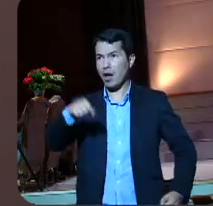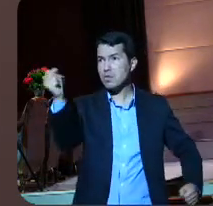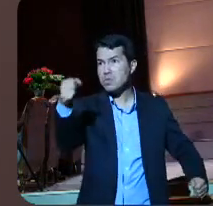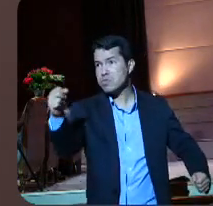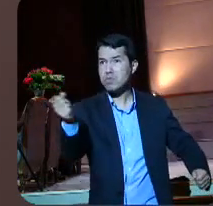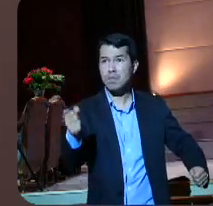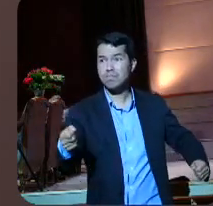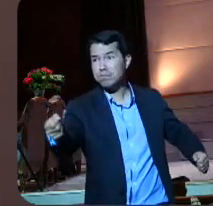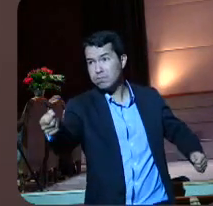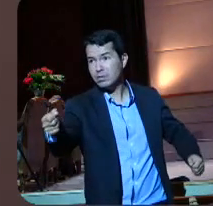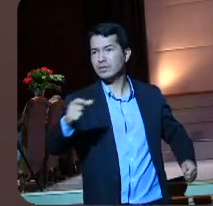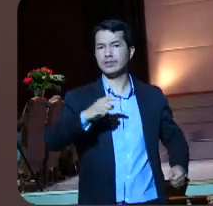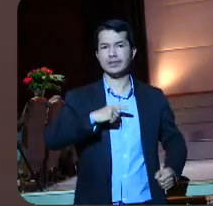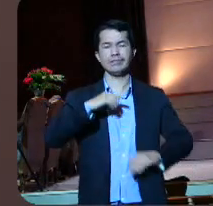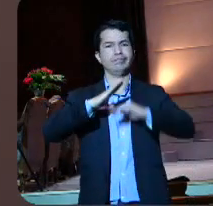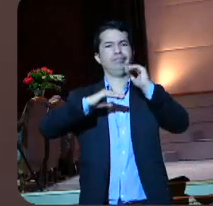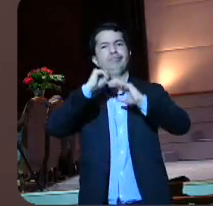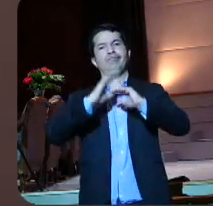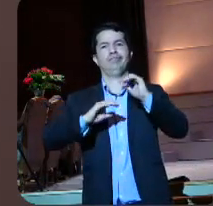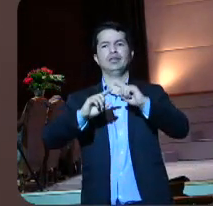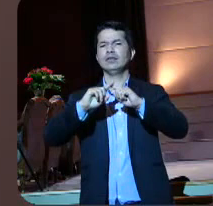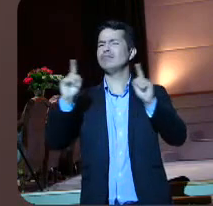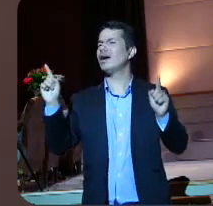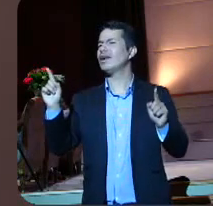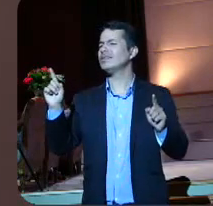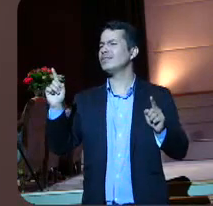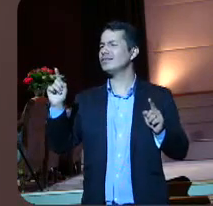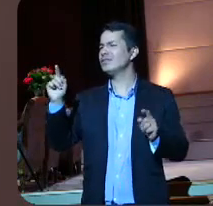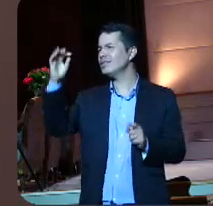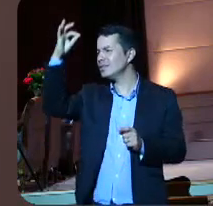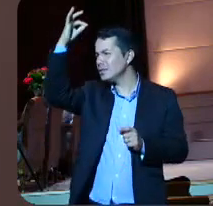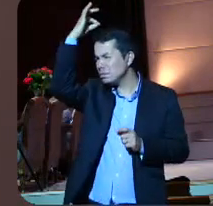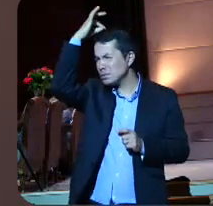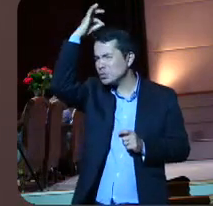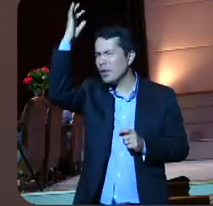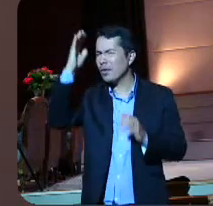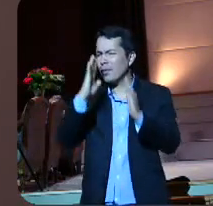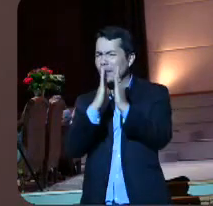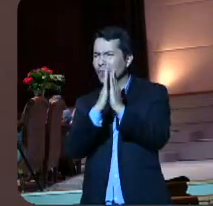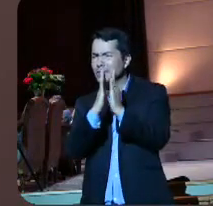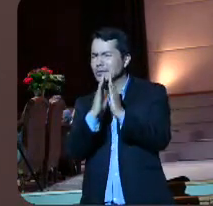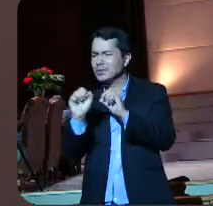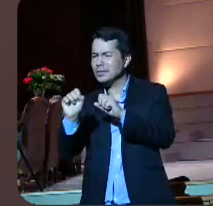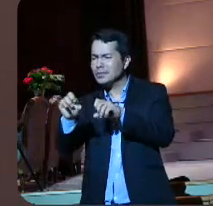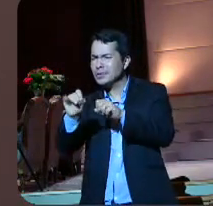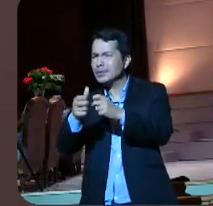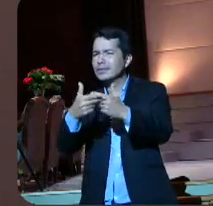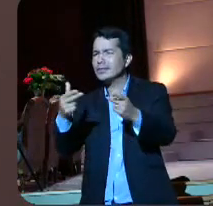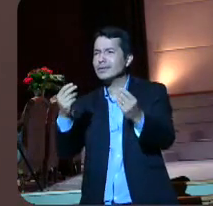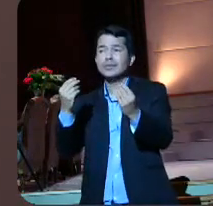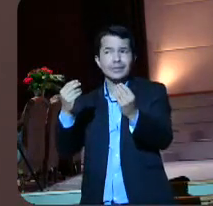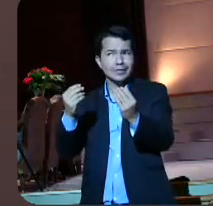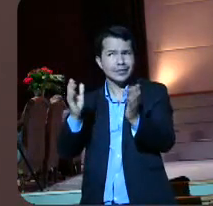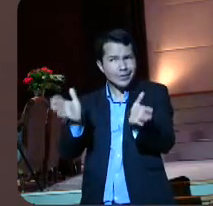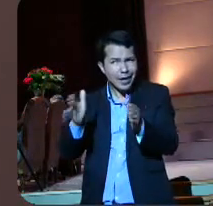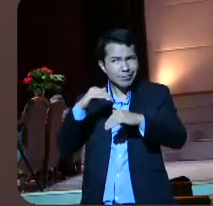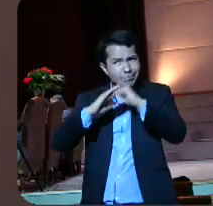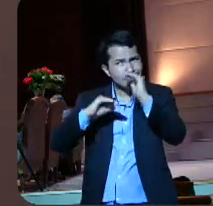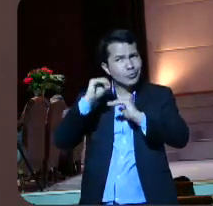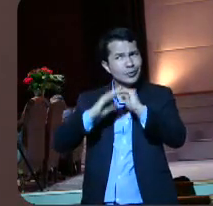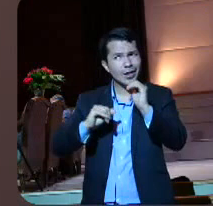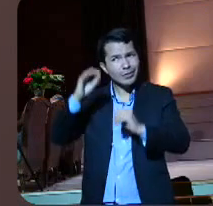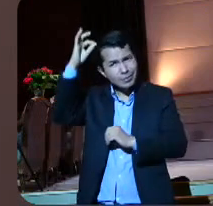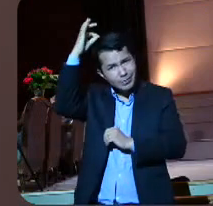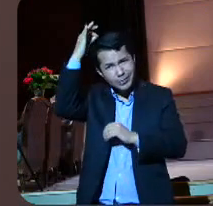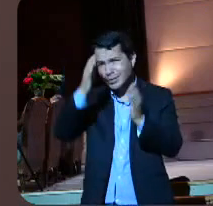espirituais em que ele pudesse servir e honrar Jesus do jeito de Jesus, dando a outra face,